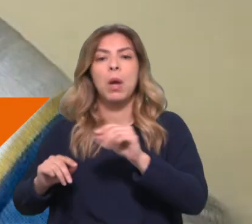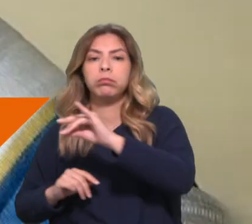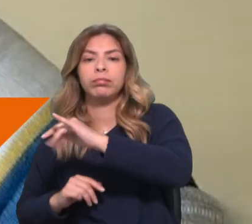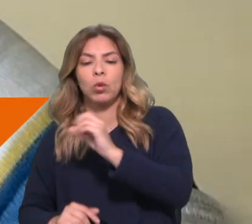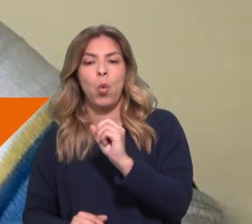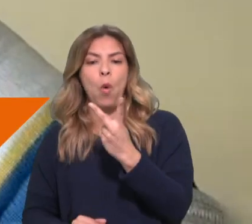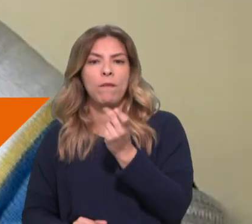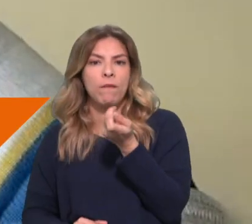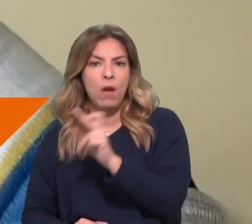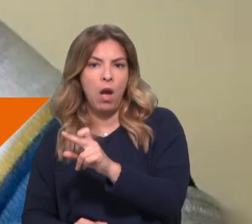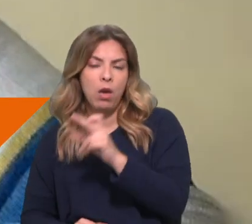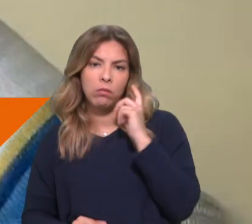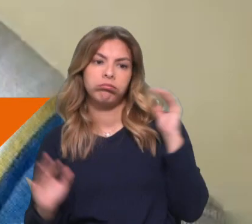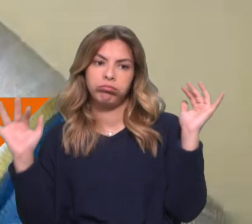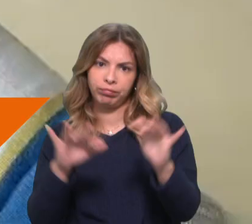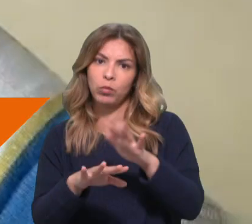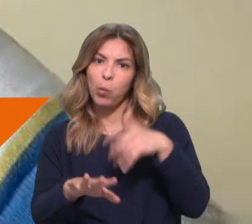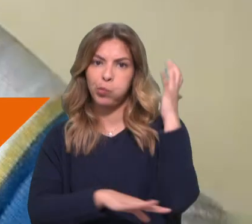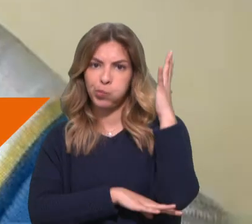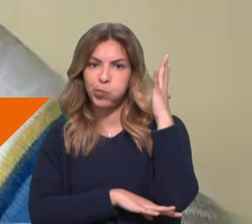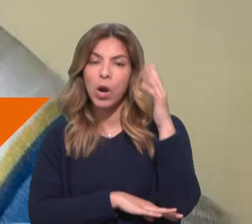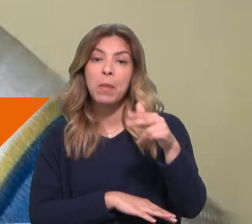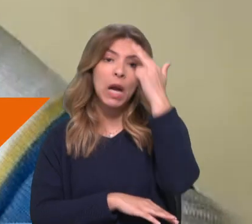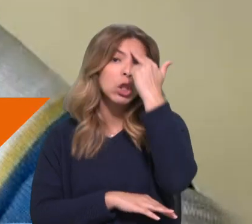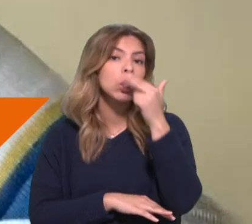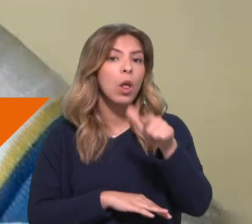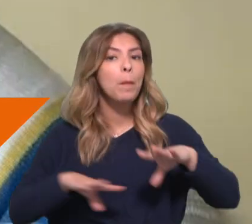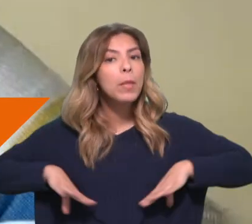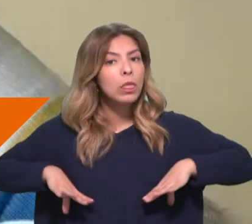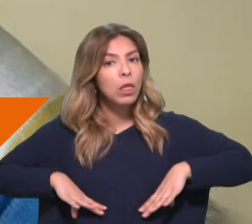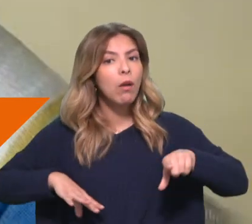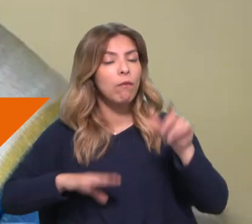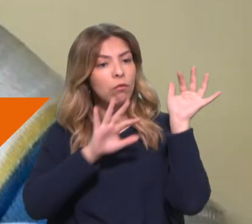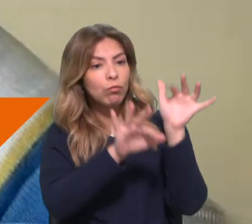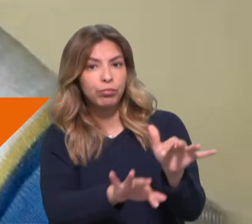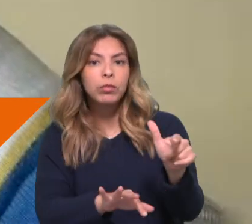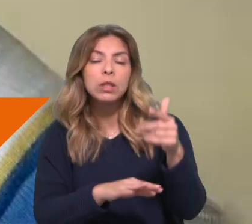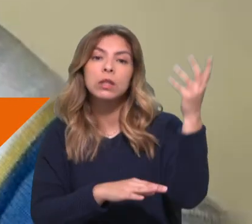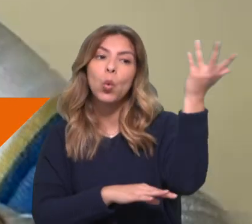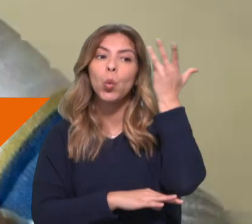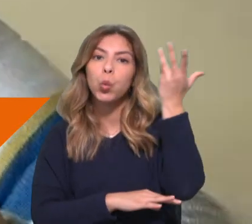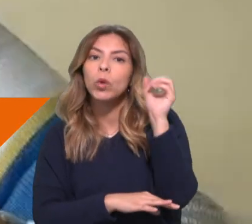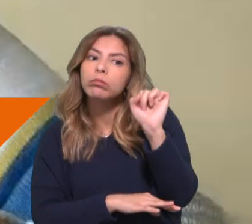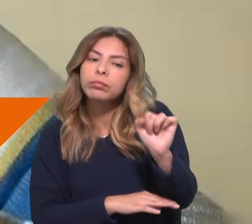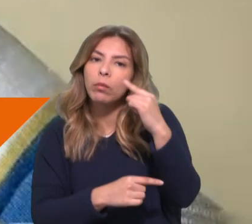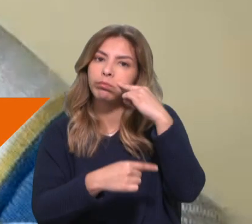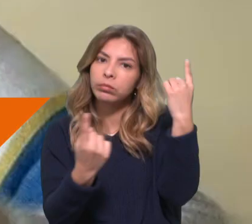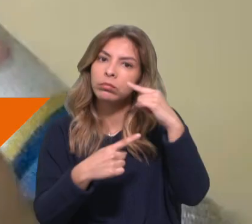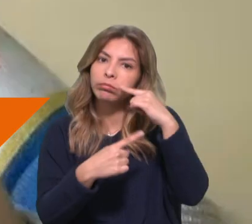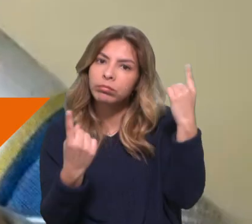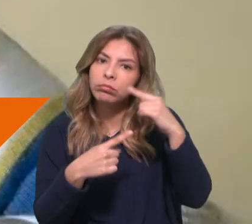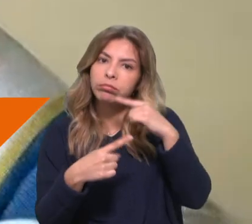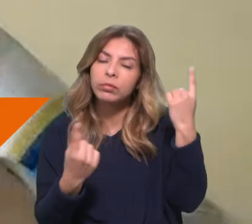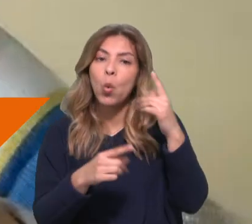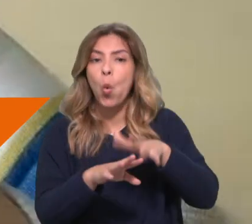esse congresso, e que tivemos no Castelo de Santa Maria da Feira, esse ícone da cultura de Santa Maria da Feira, a apresentação desse